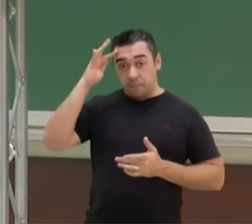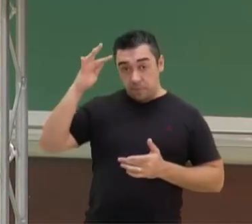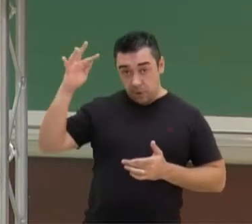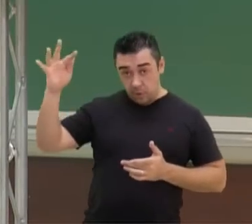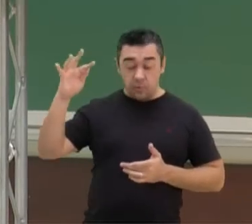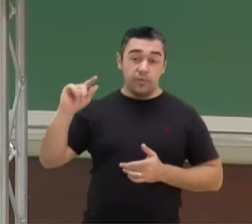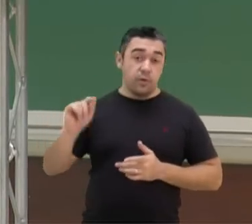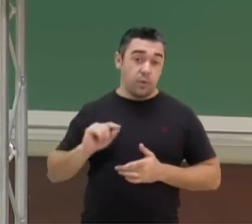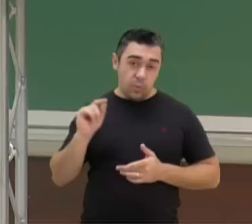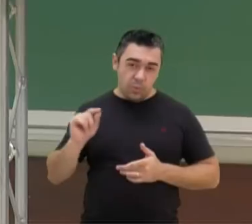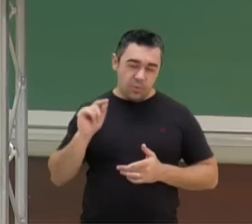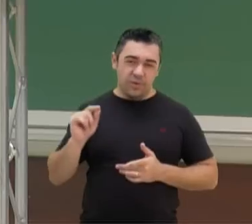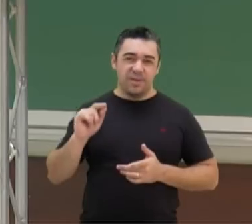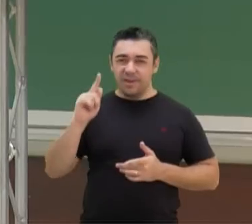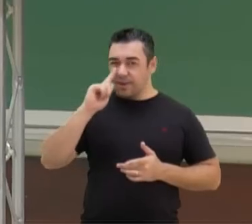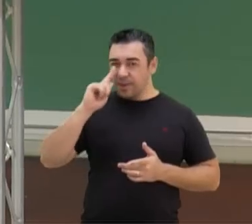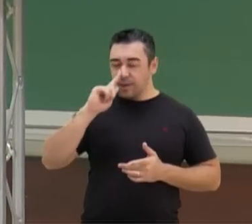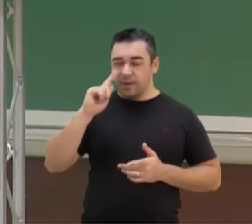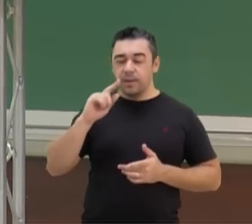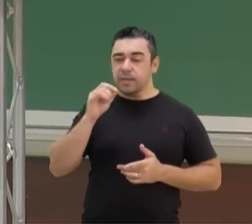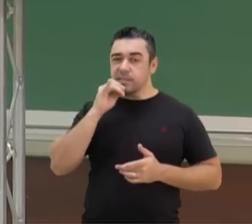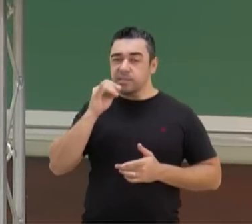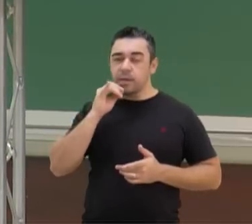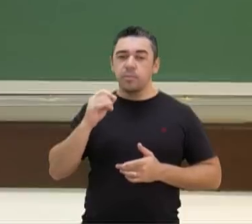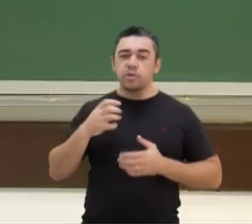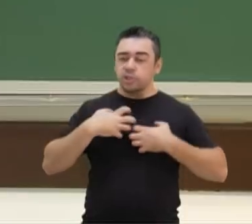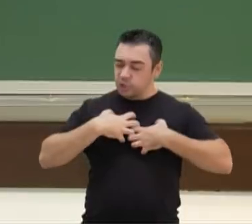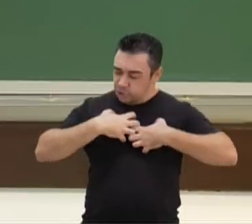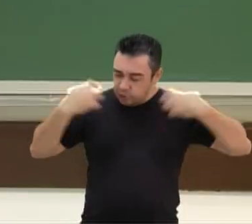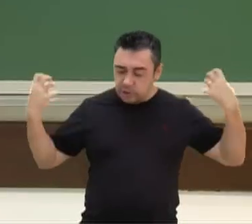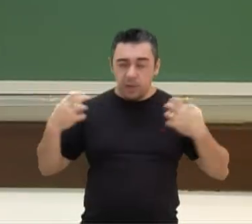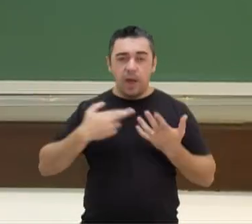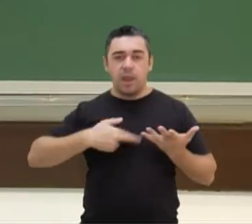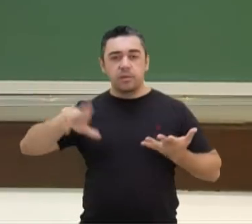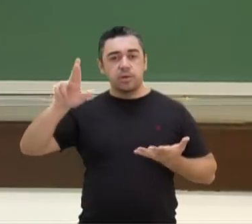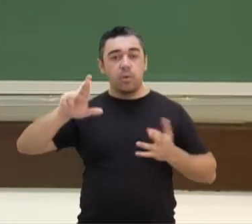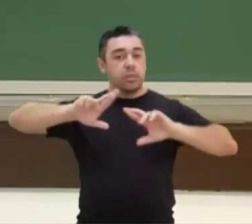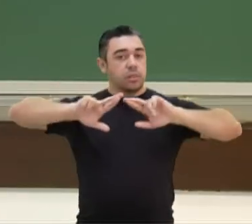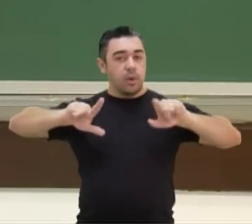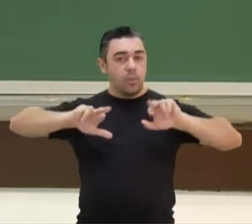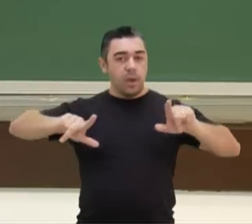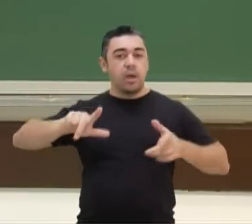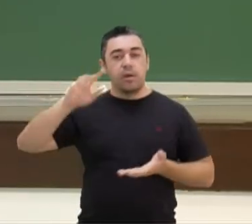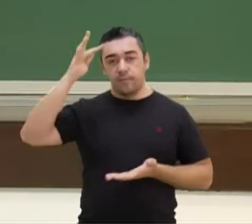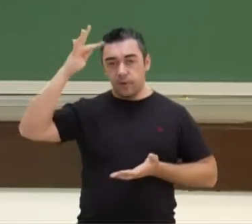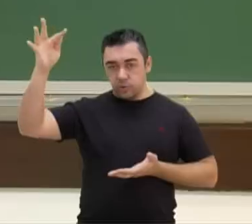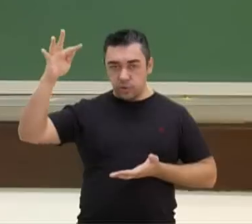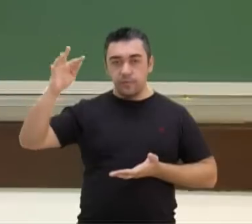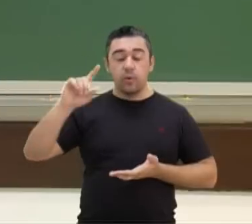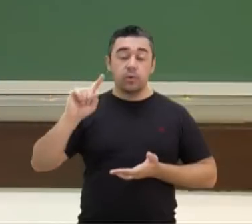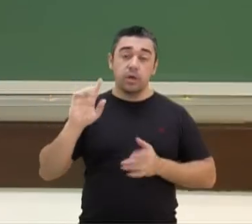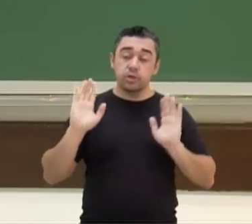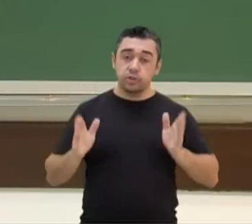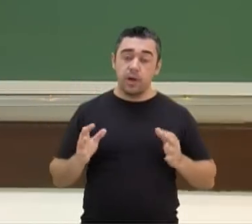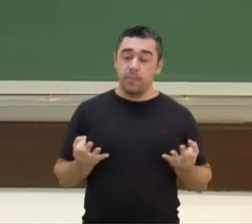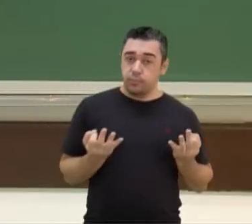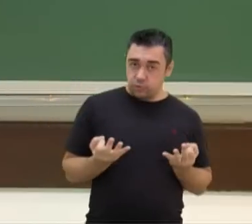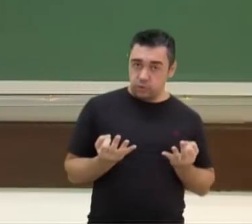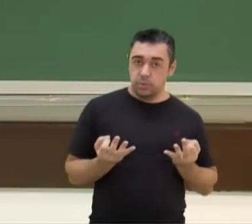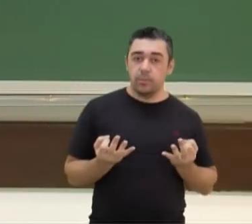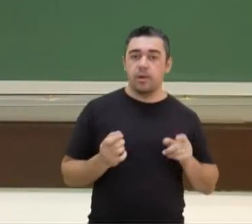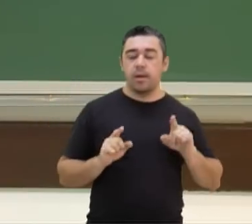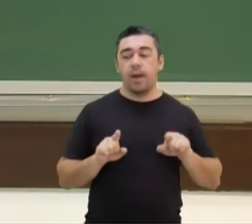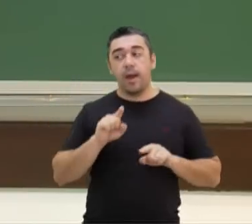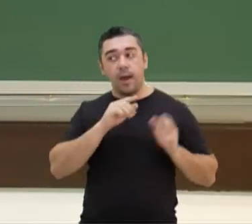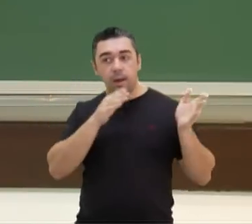sua roupagem religiosa. Para Aristóteles, então, não é uma religião, embora o budismo é uma filosofia de vida oriental, aqui é